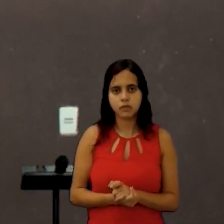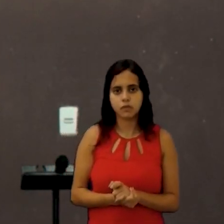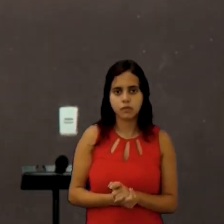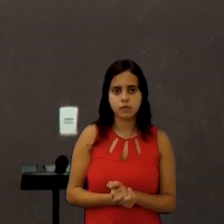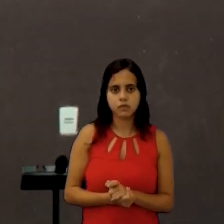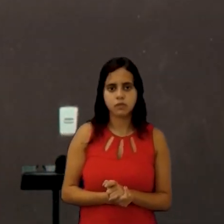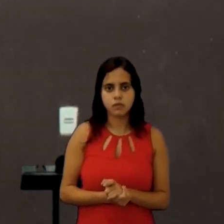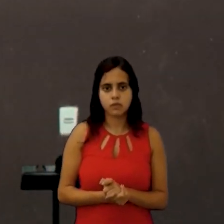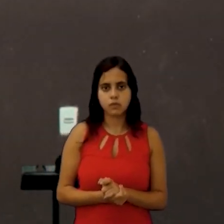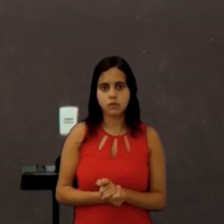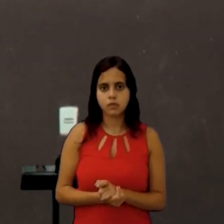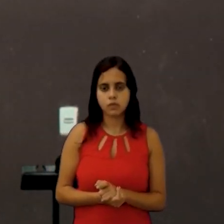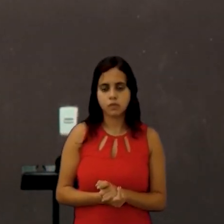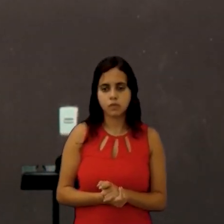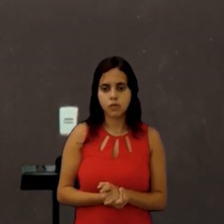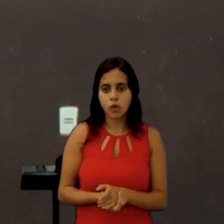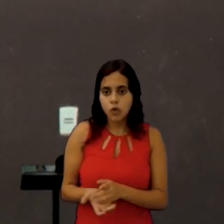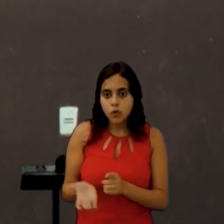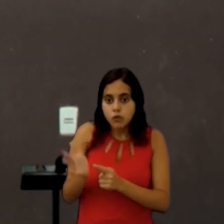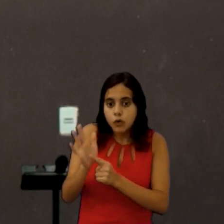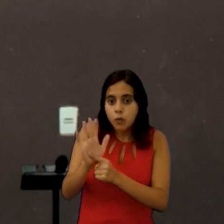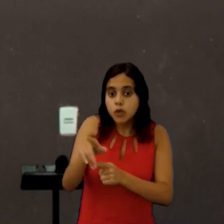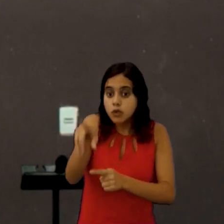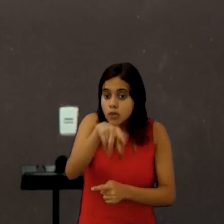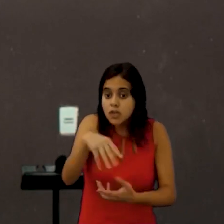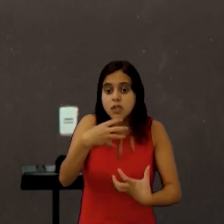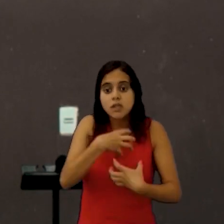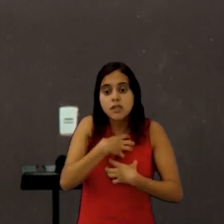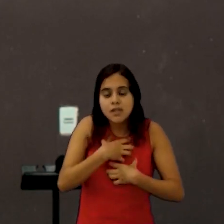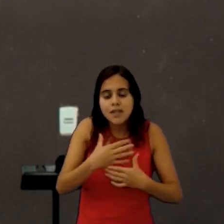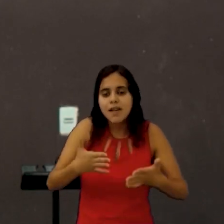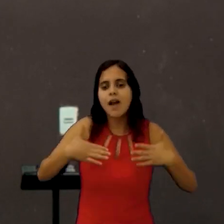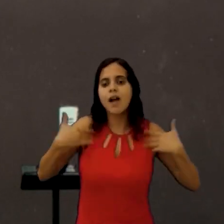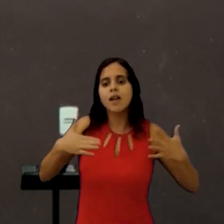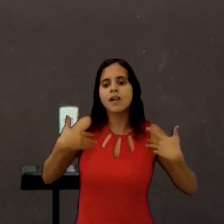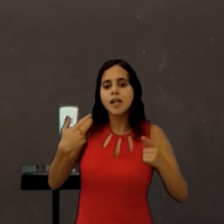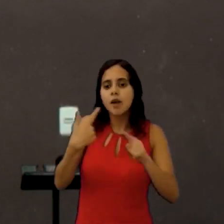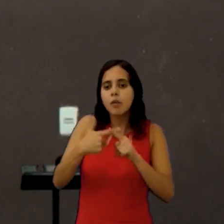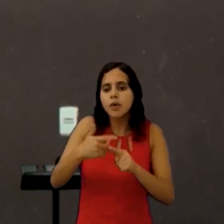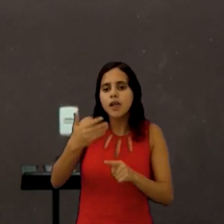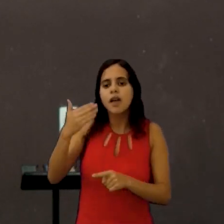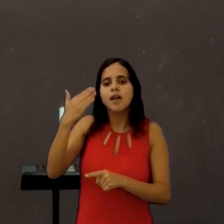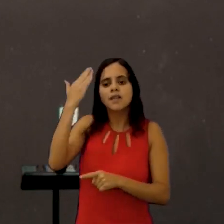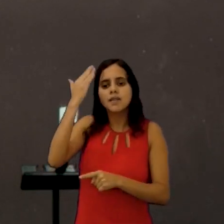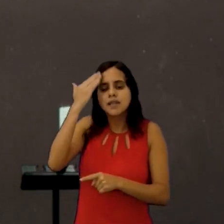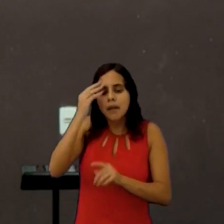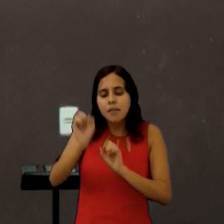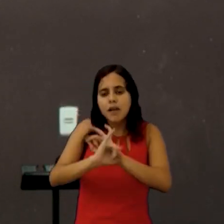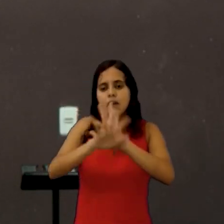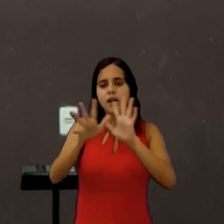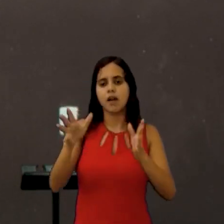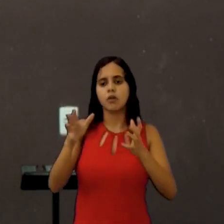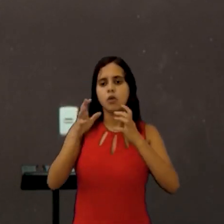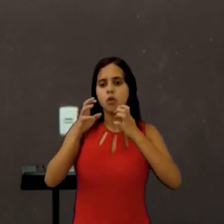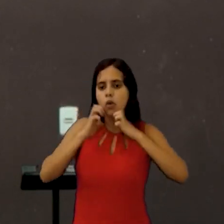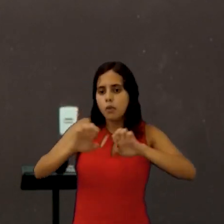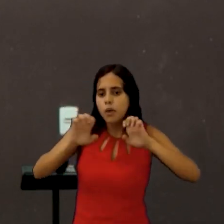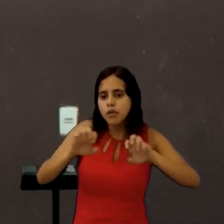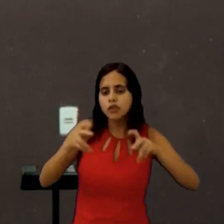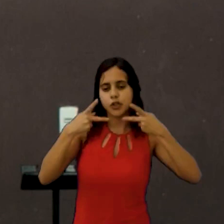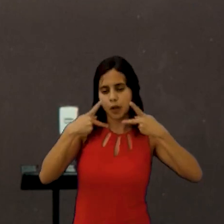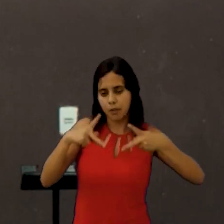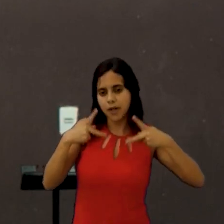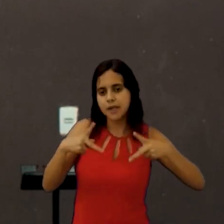contrário, estamos dando uma oportunidade para vocês se orgulharem por nossa causa, para que tenhamos o que responder aos que se gloriam na aparência e não no